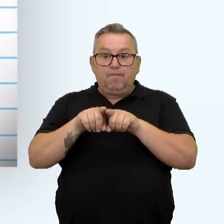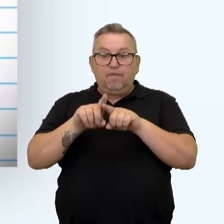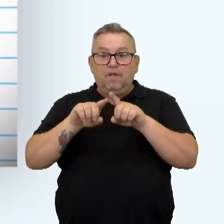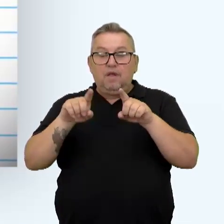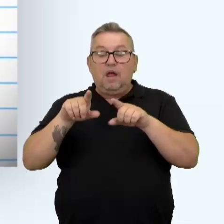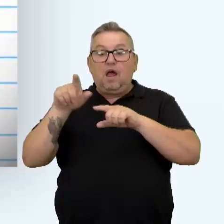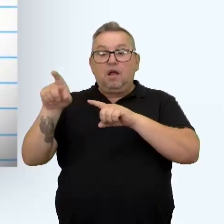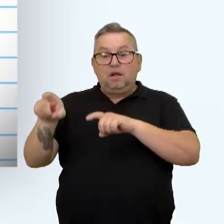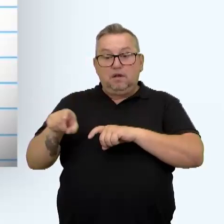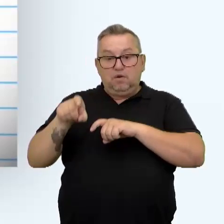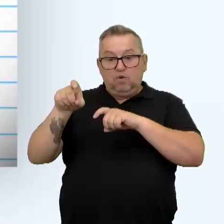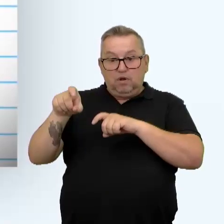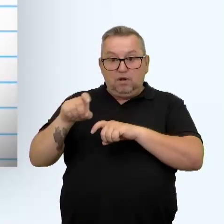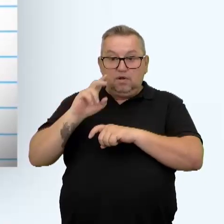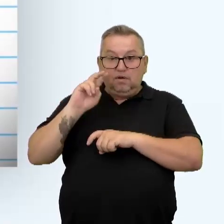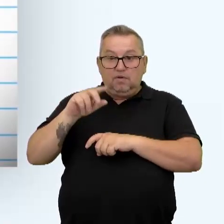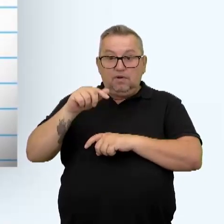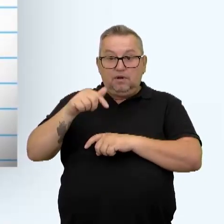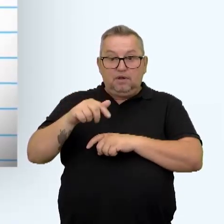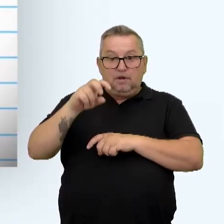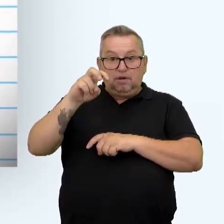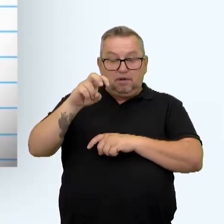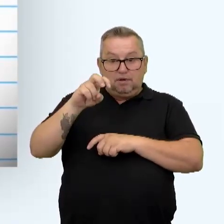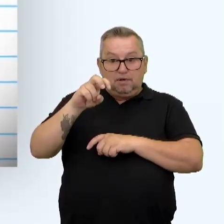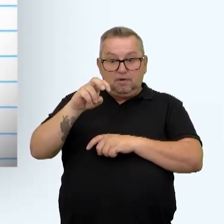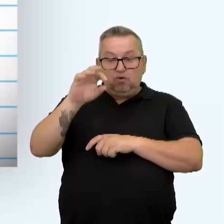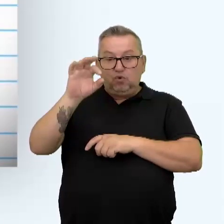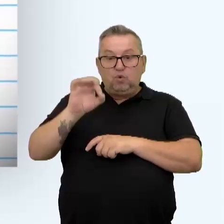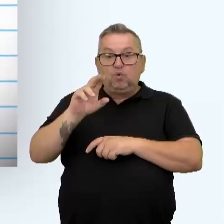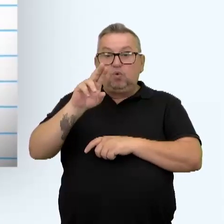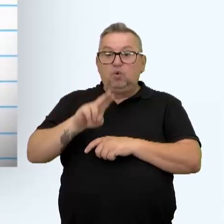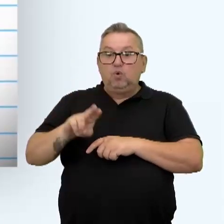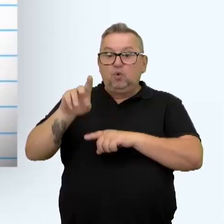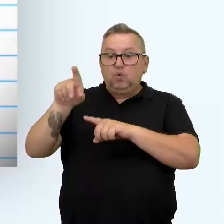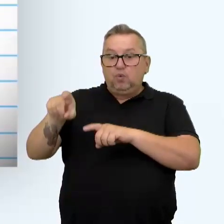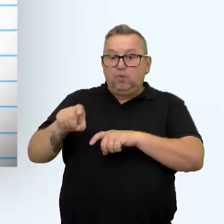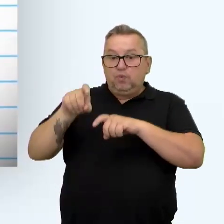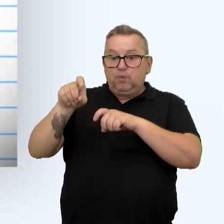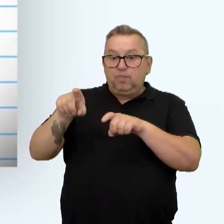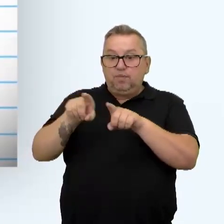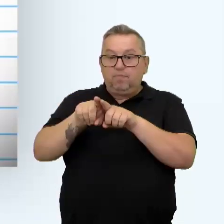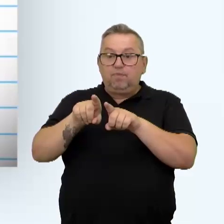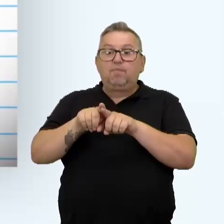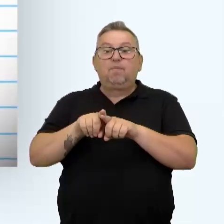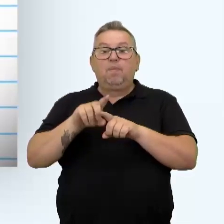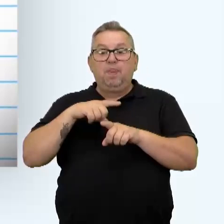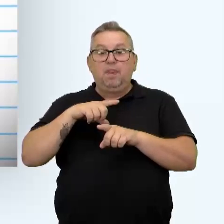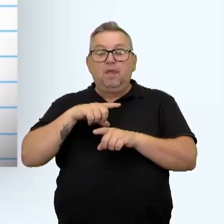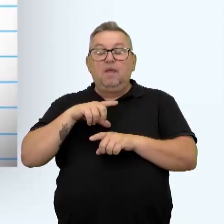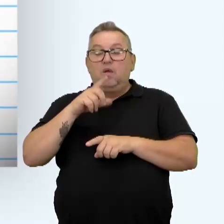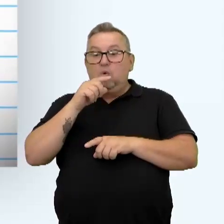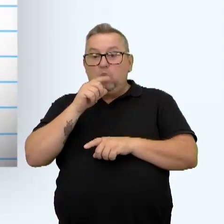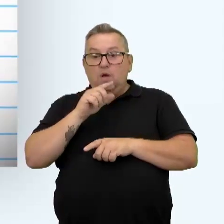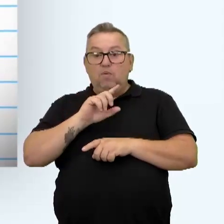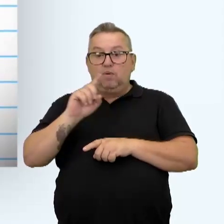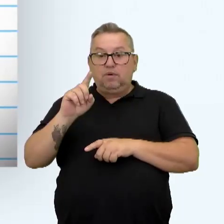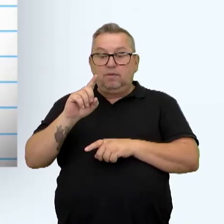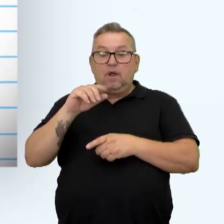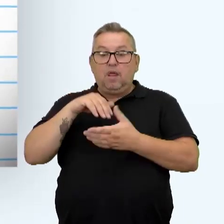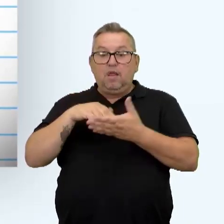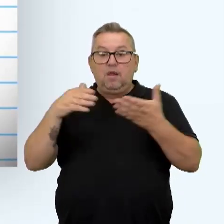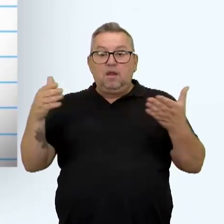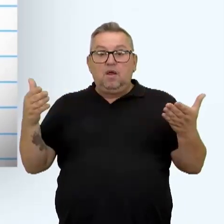agrícola é aquela com 75% do polígono ocupado com lavouras temporárias ou permanentes, irrigadas ou não. Até